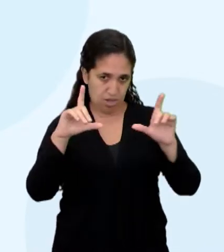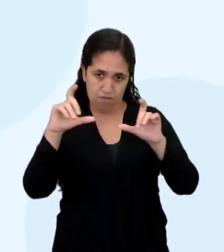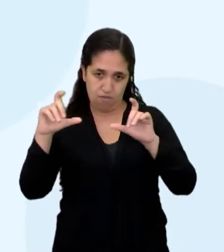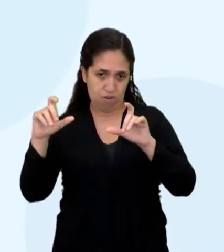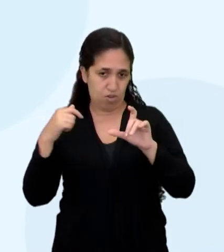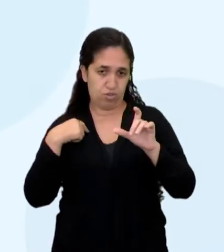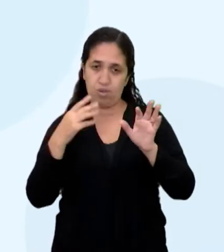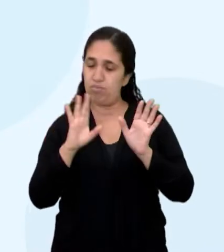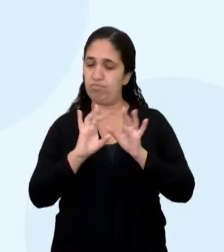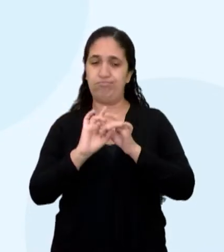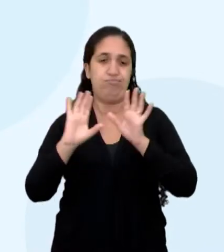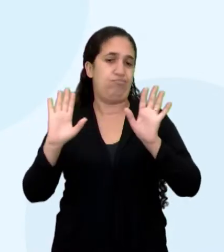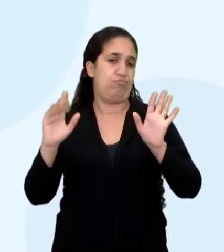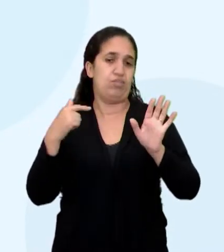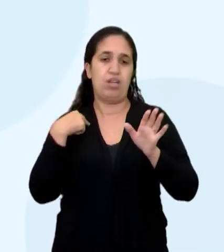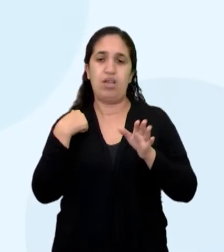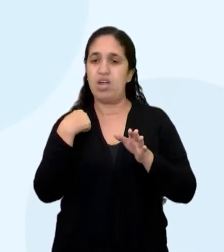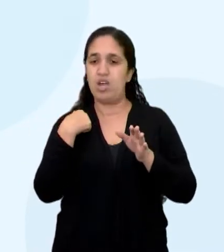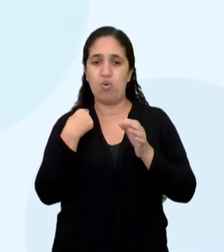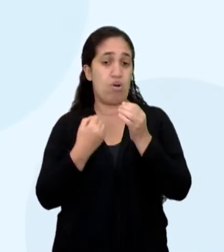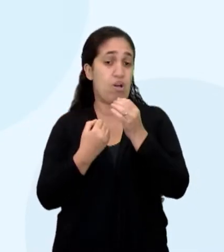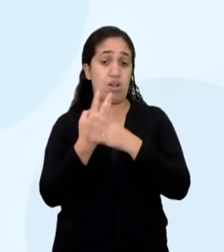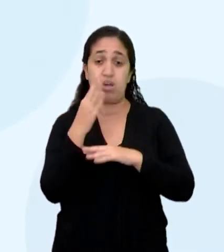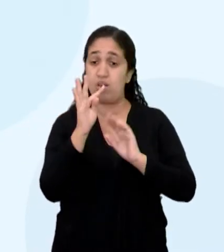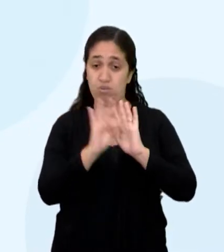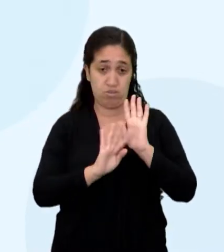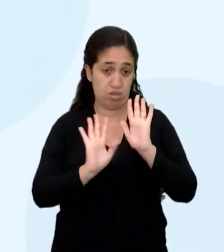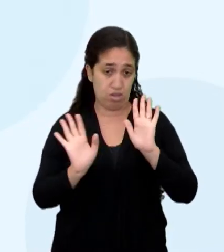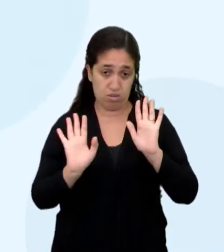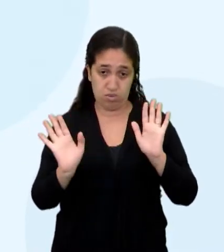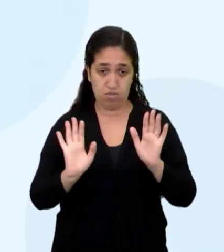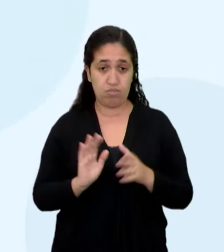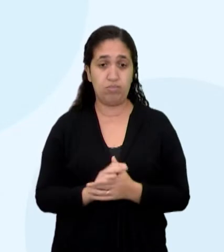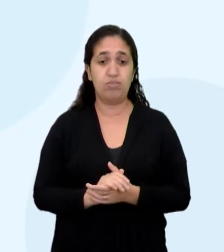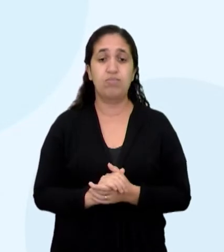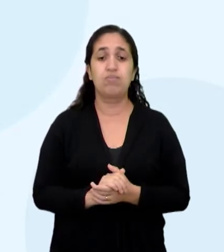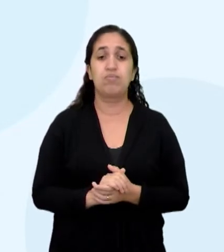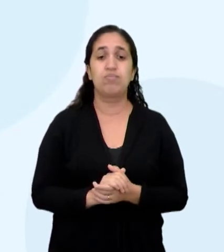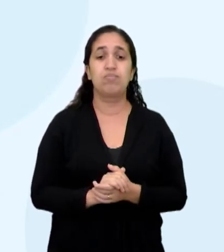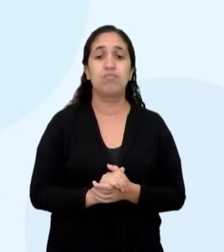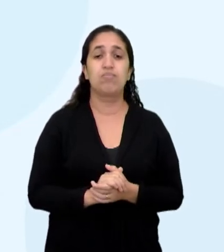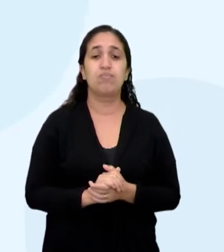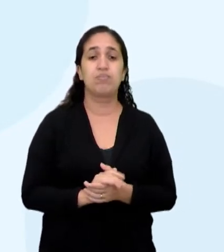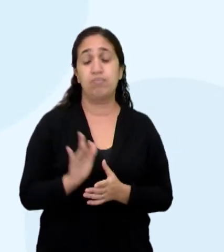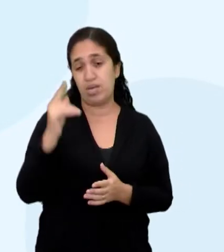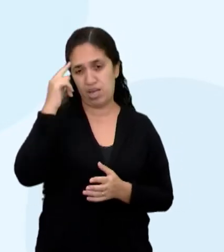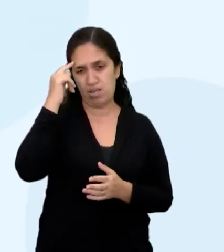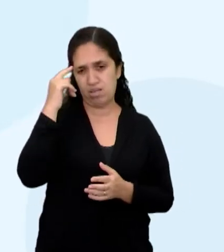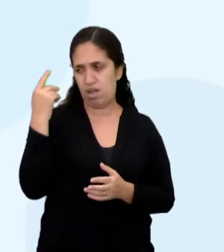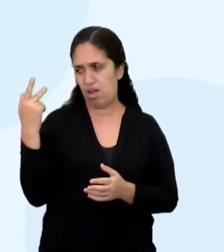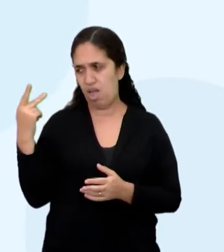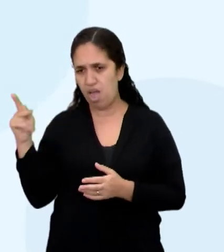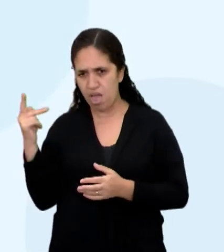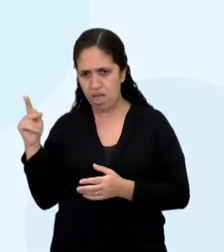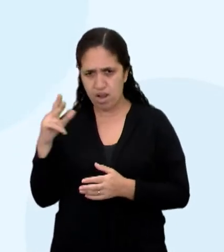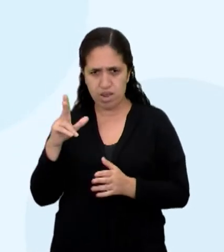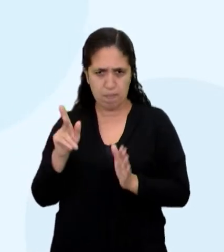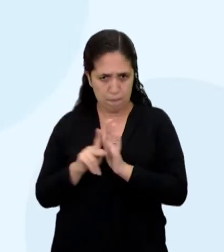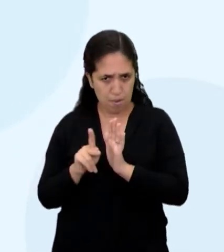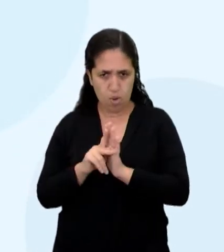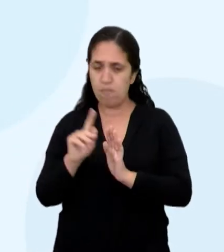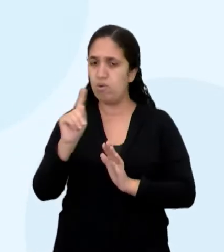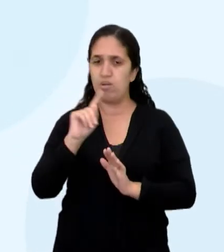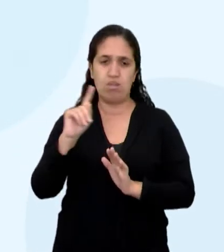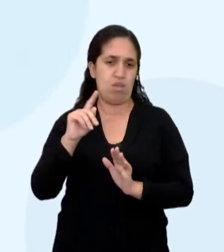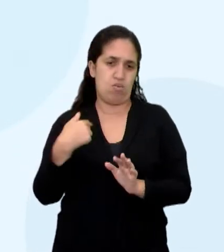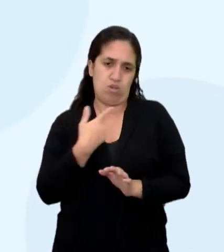direitos liberados e eu criei o texto aí em cima da foto dele. Não procurem achando que ele falou isso, que ele não falou isso, tá? Foi criado